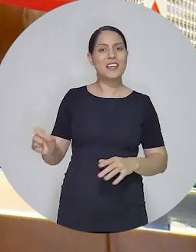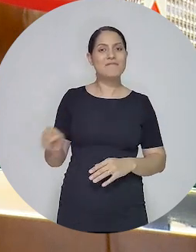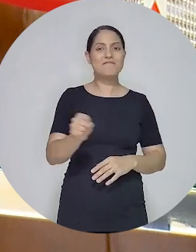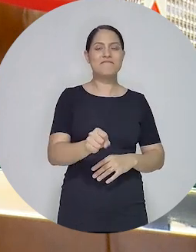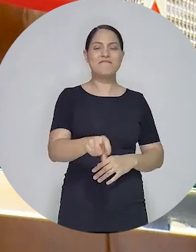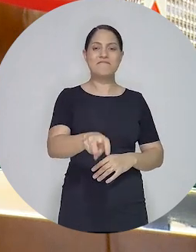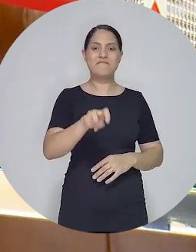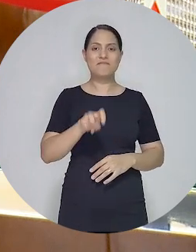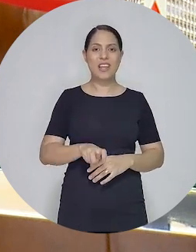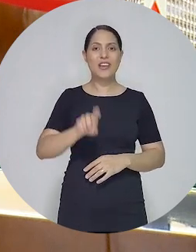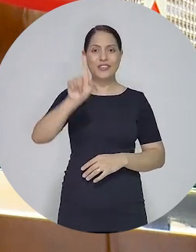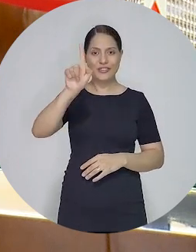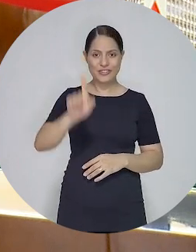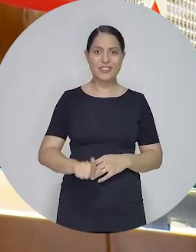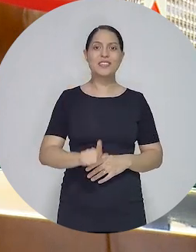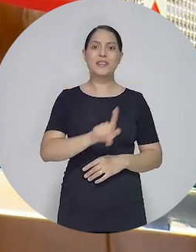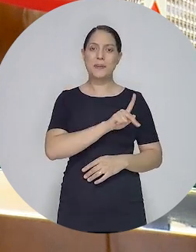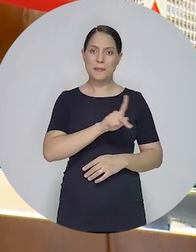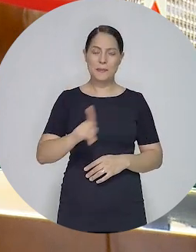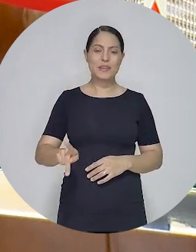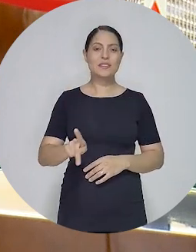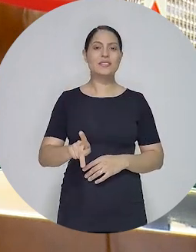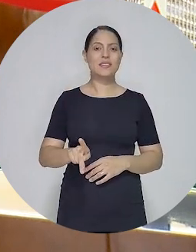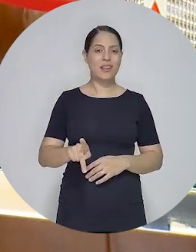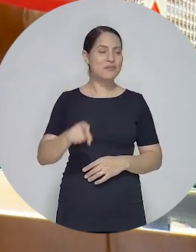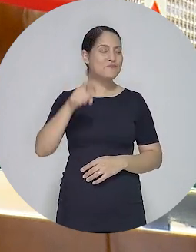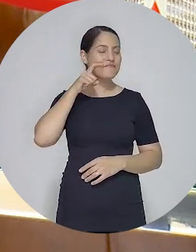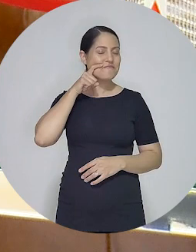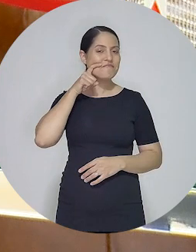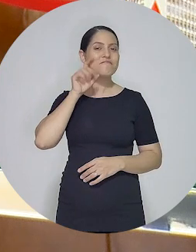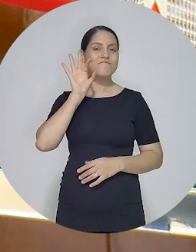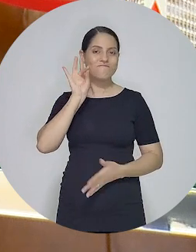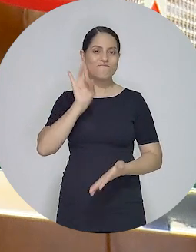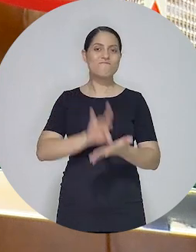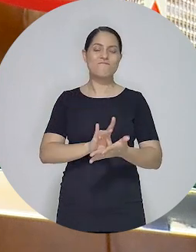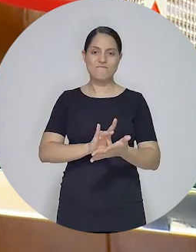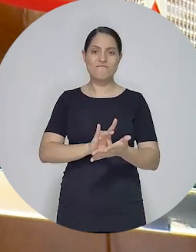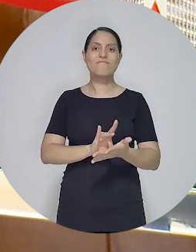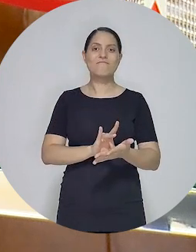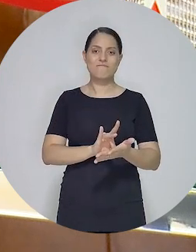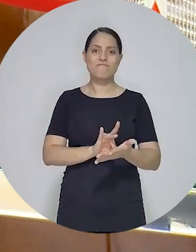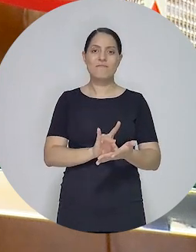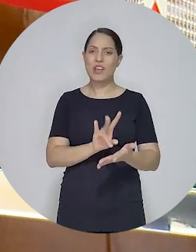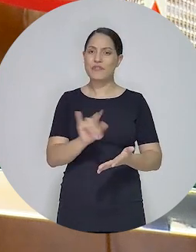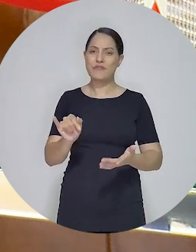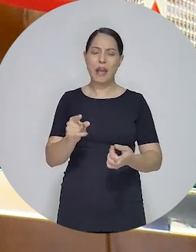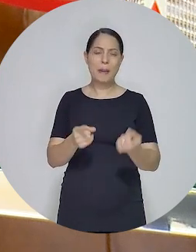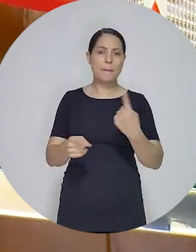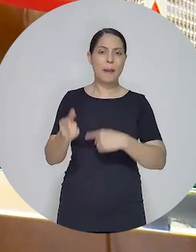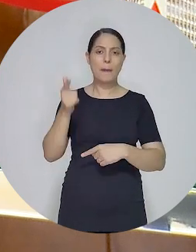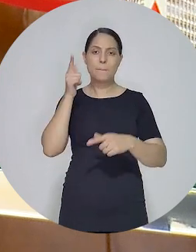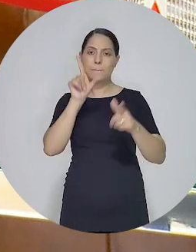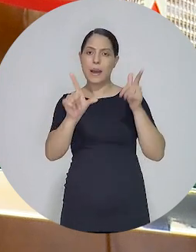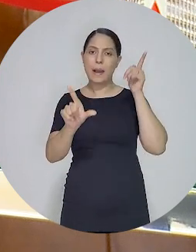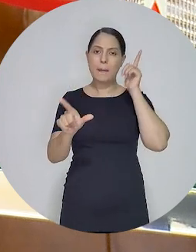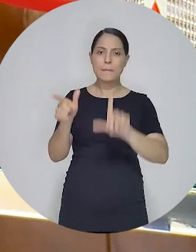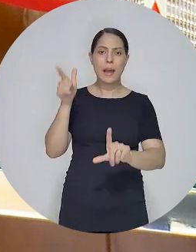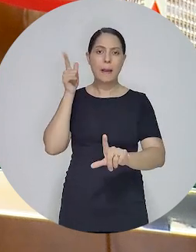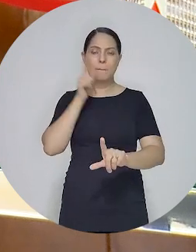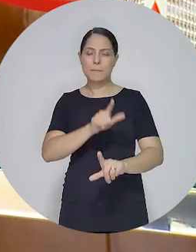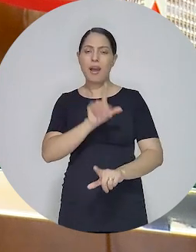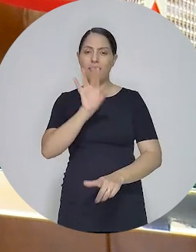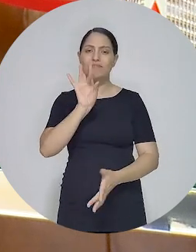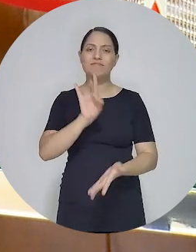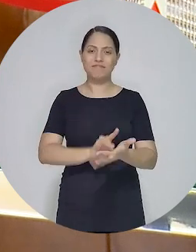significam e simbolizam e dizem a que veio a gestão do presidente Simonetti, que trará